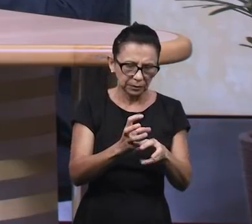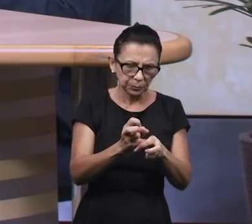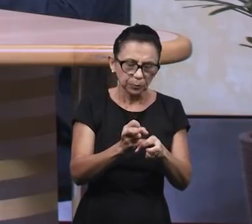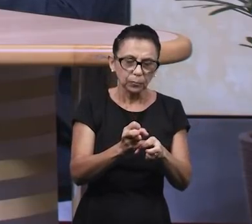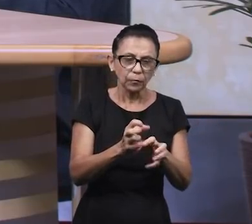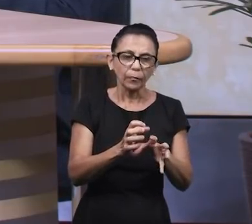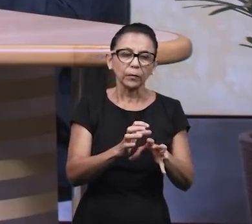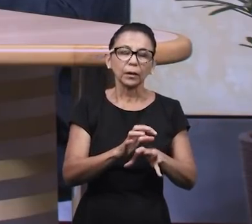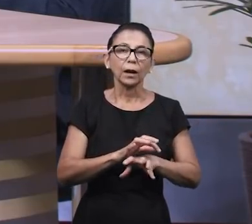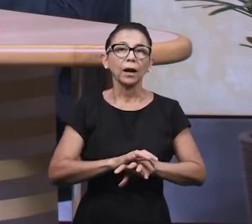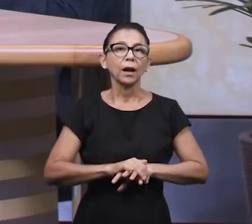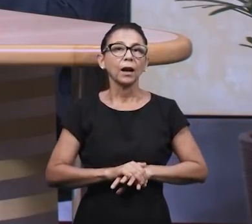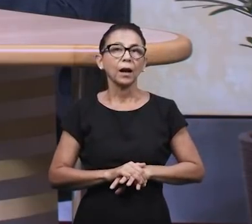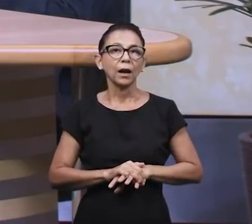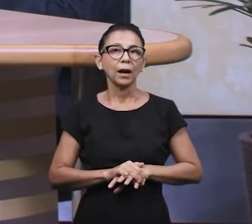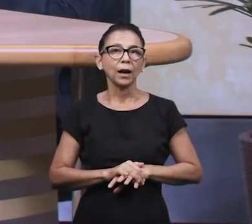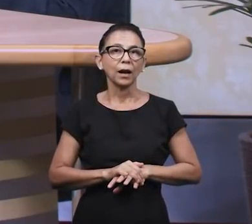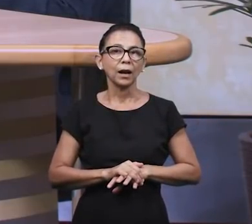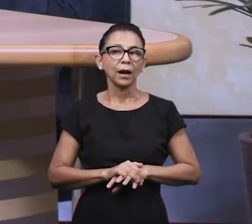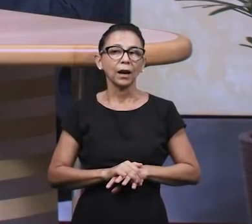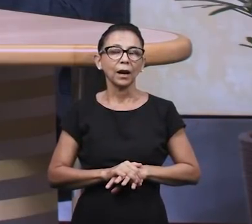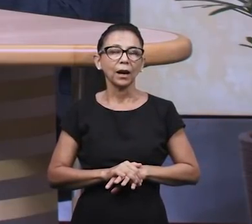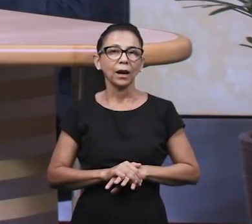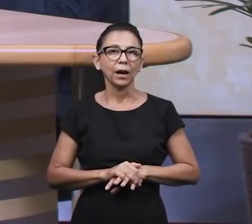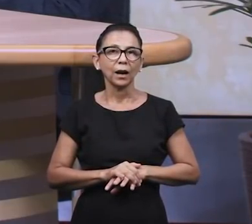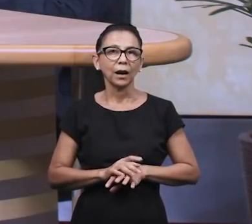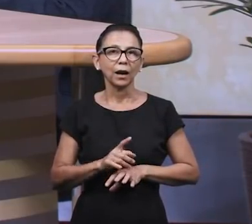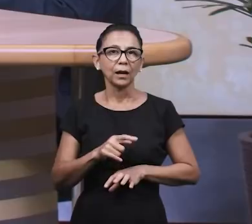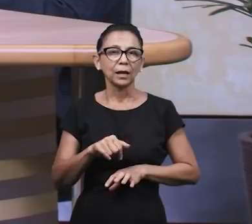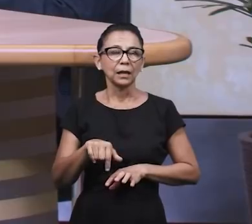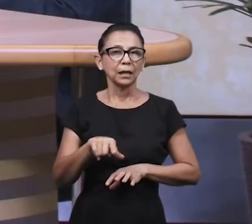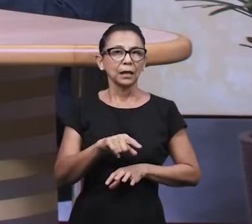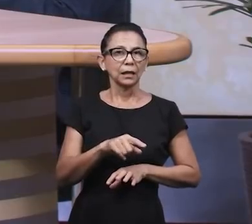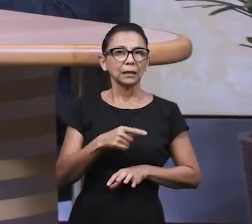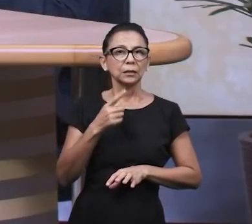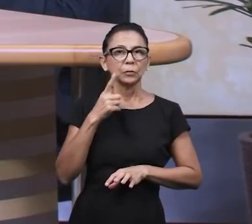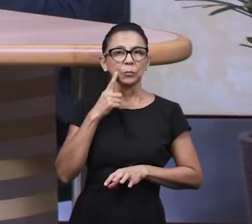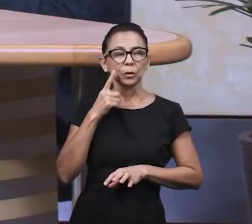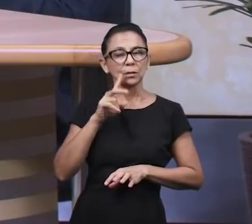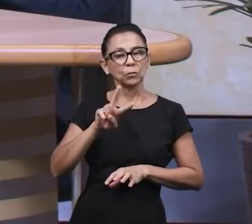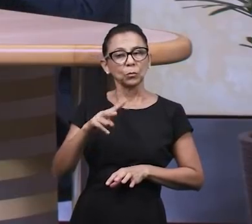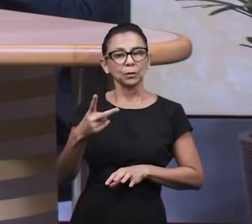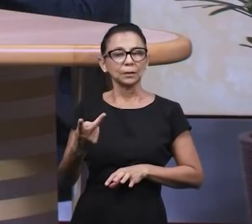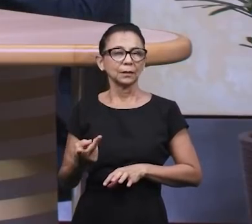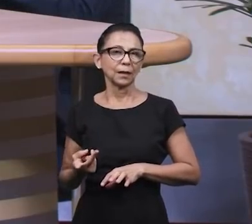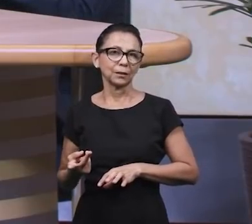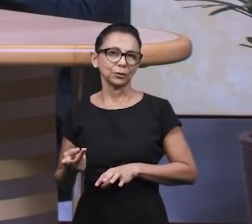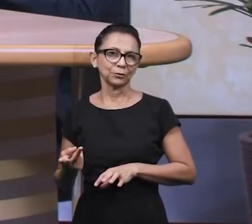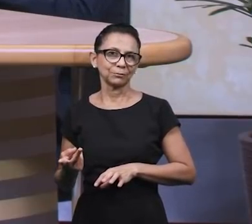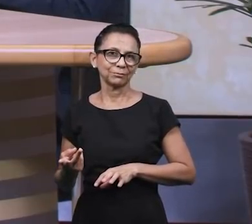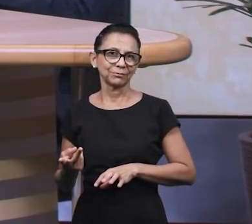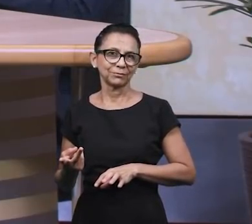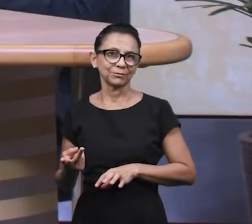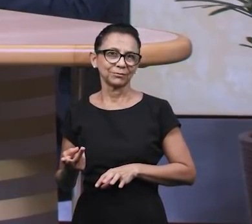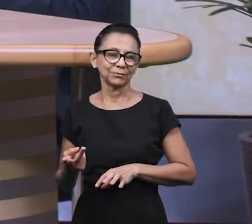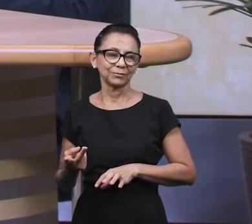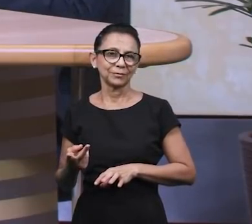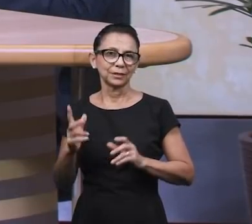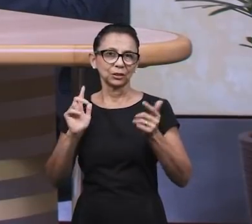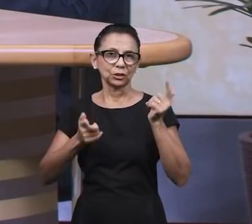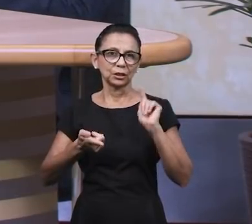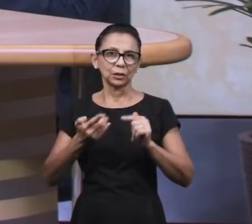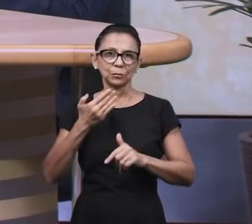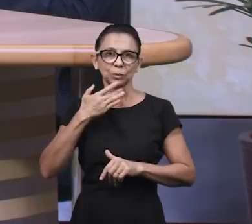redor seco. E ao redor seco, né? Ao redor seco. Mas depois ele ainda insistiu numa outra prova que foi o inverso. Ele queria que